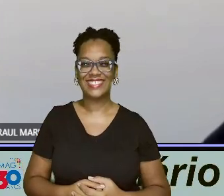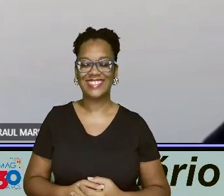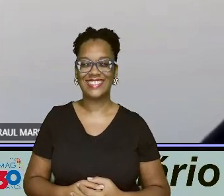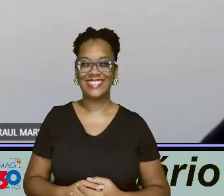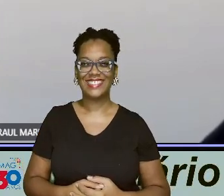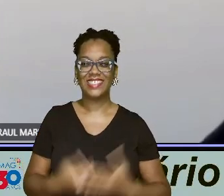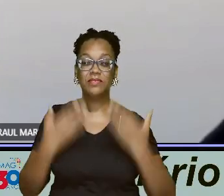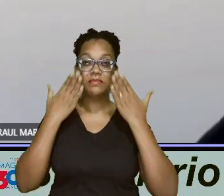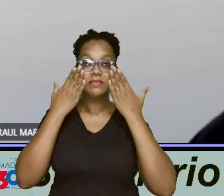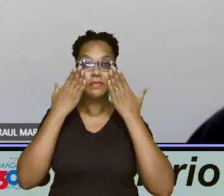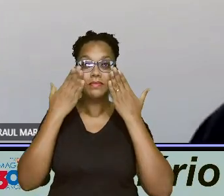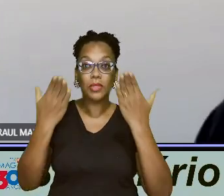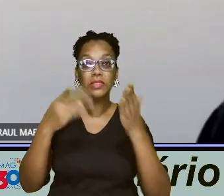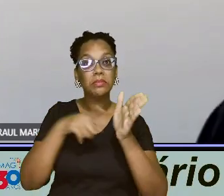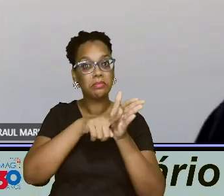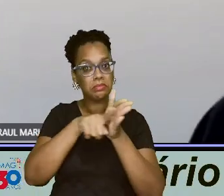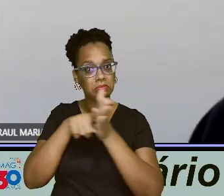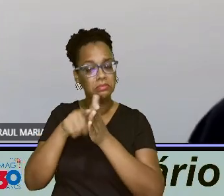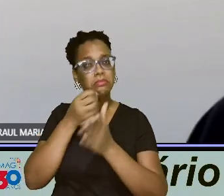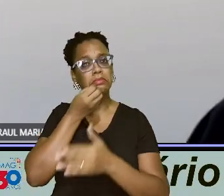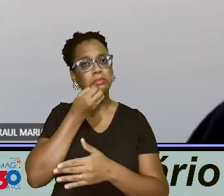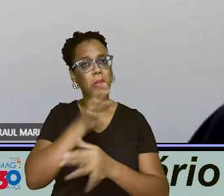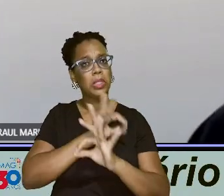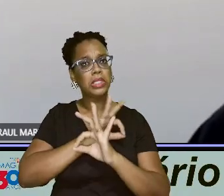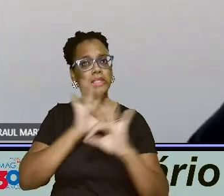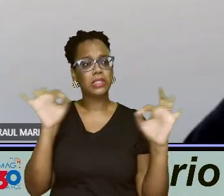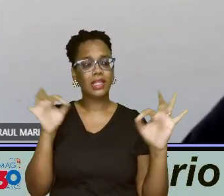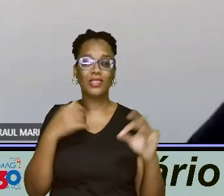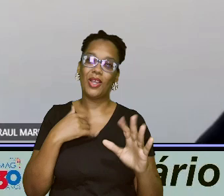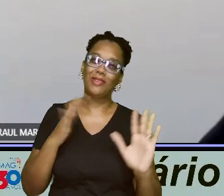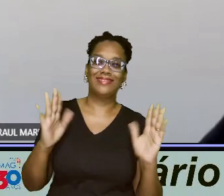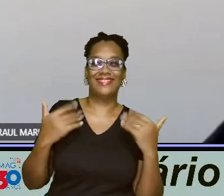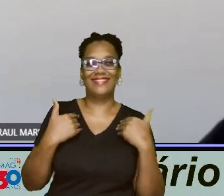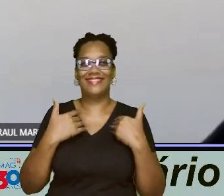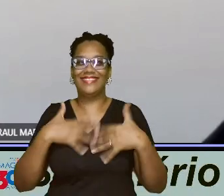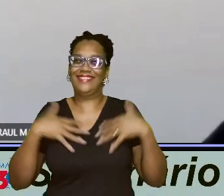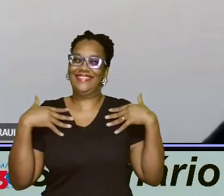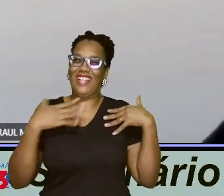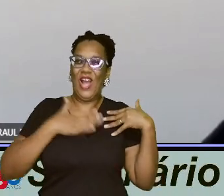muito boas, ficaram, aliás, excelentes. Eu sou suspeito para dizer, porque participei